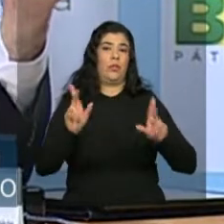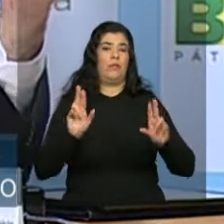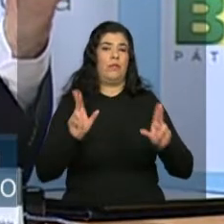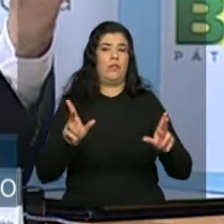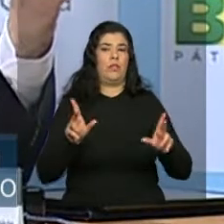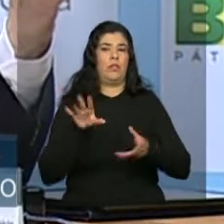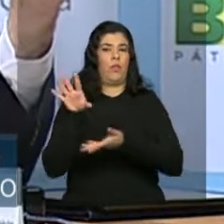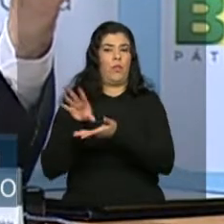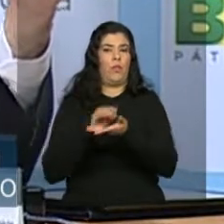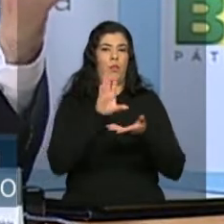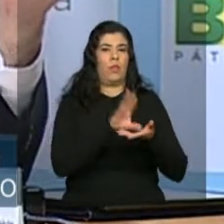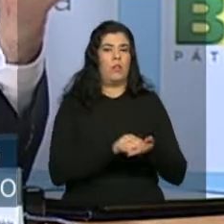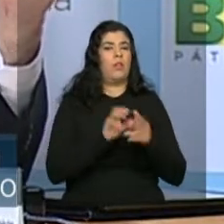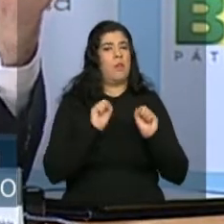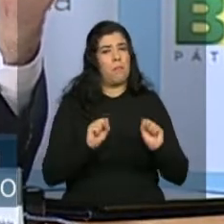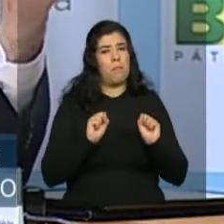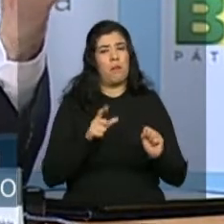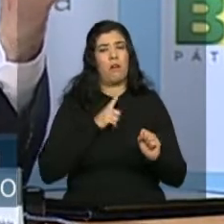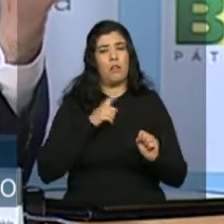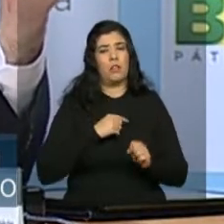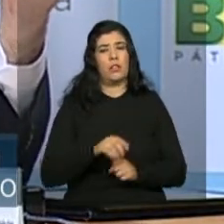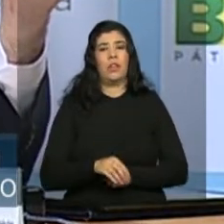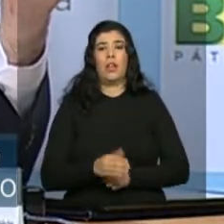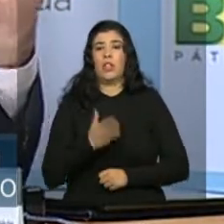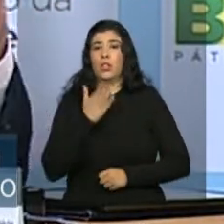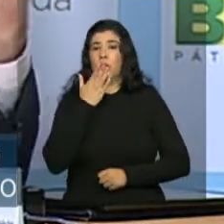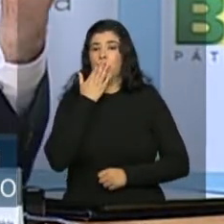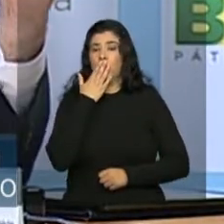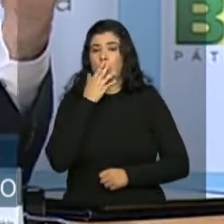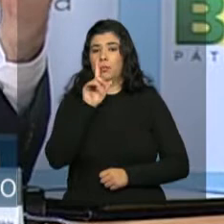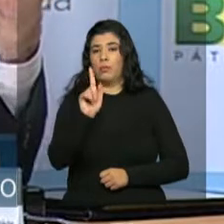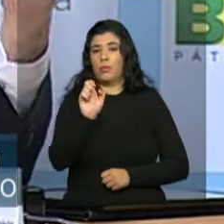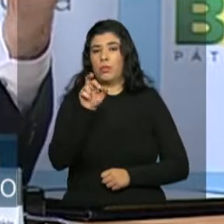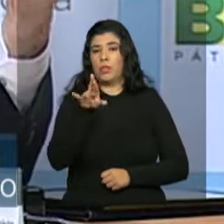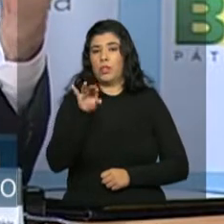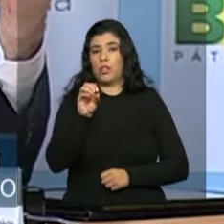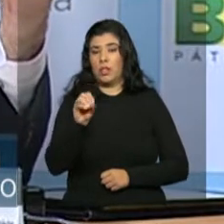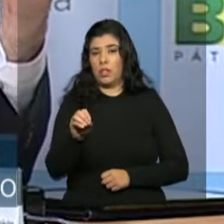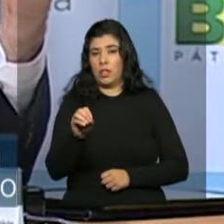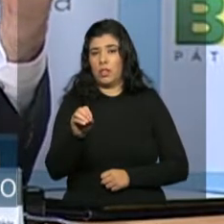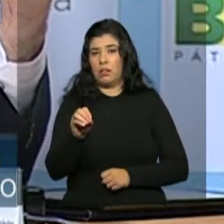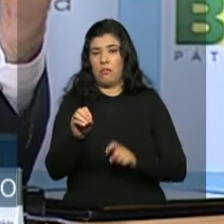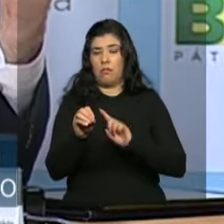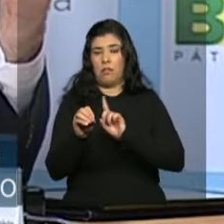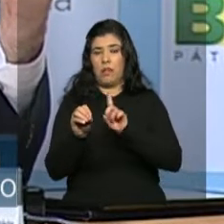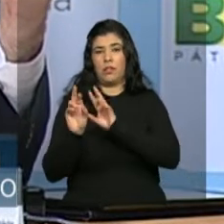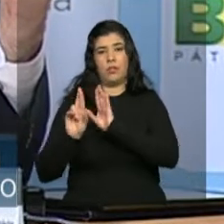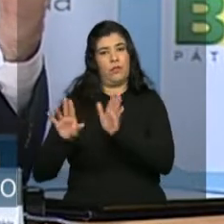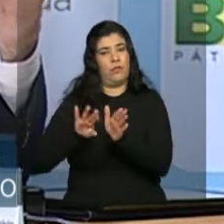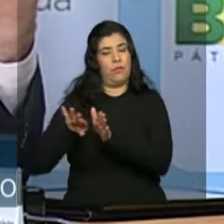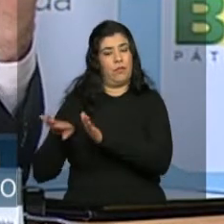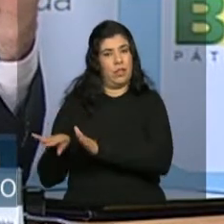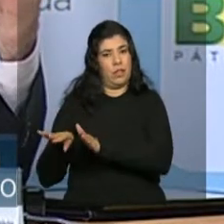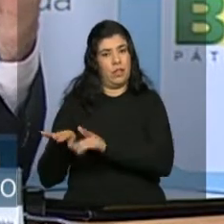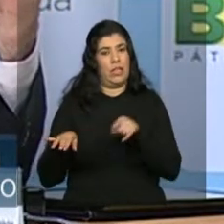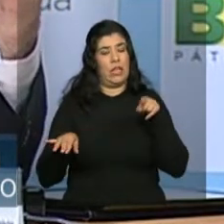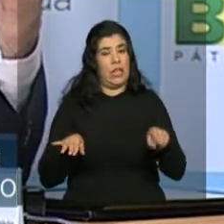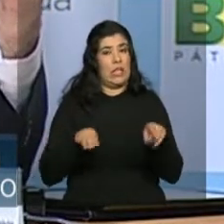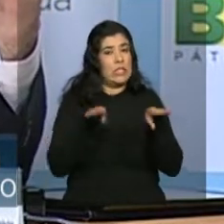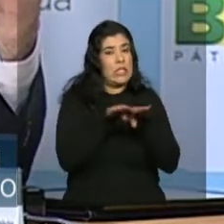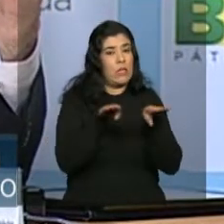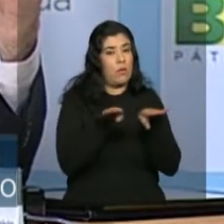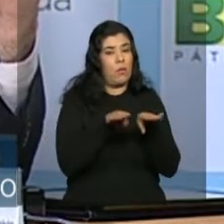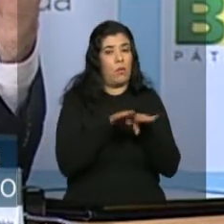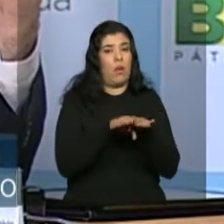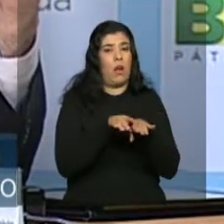pode ter Clones genéricos flores similares tem nada a ver com genérica Mas é uma forma de você ganhar em termos de dinheiro é muito